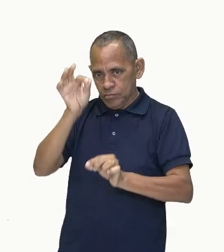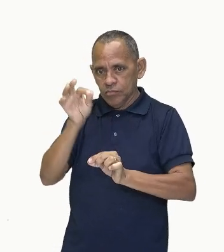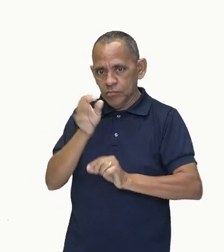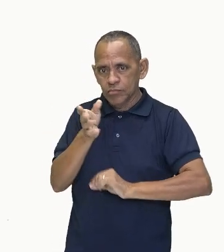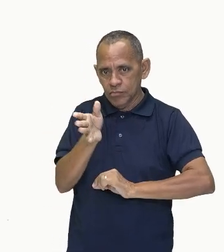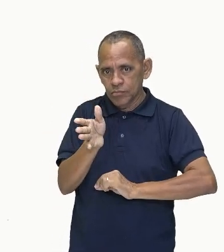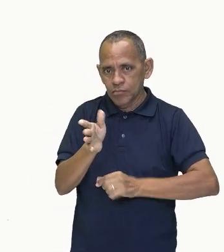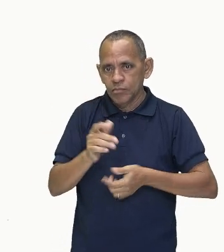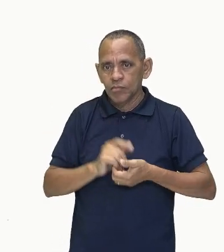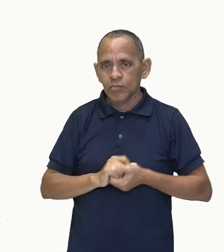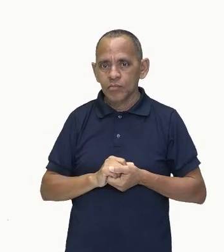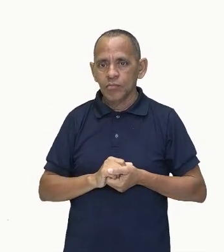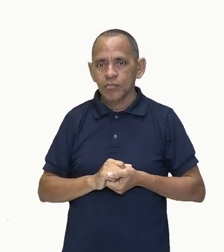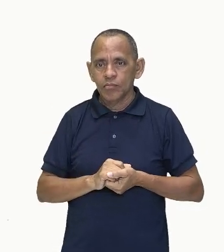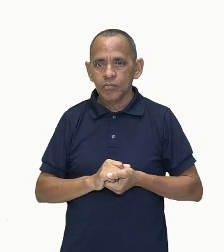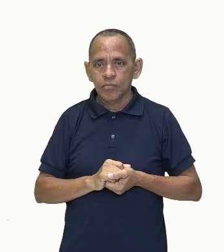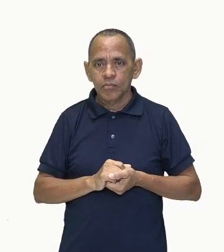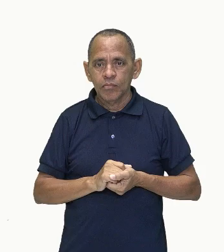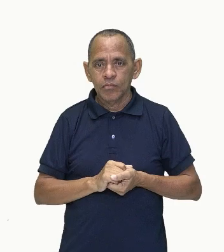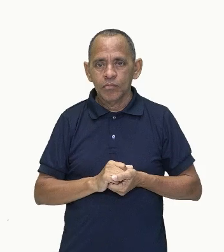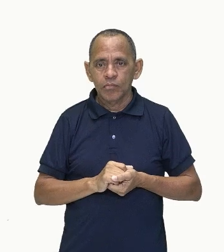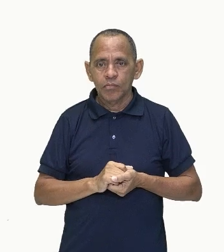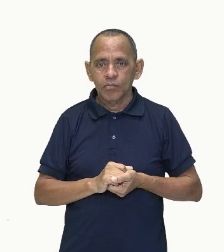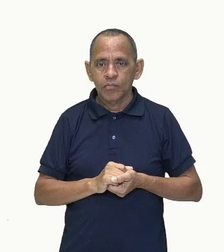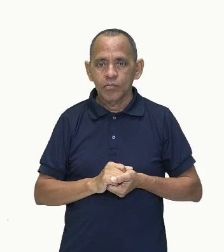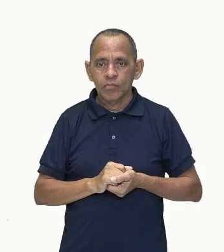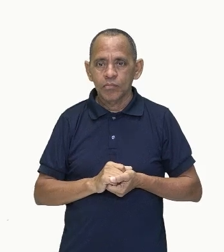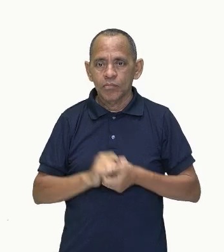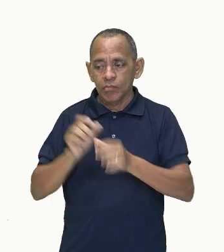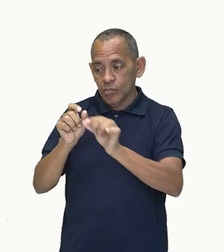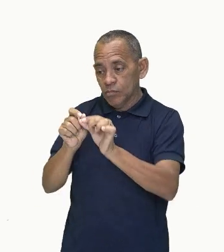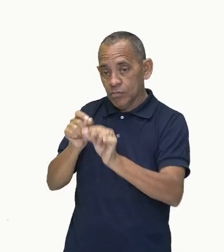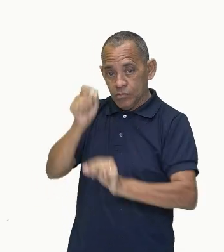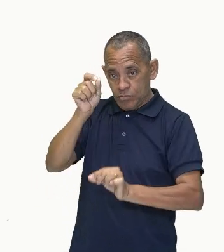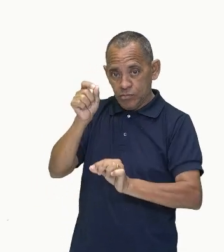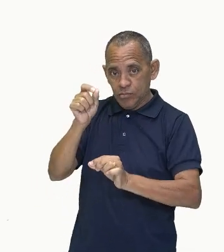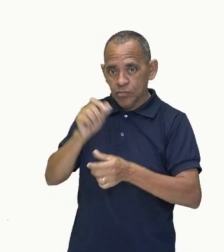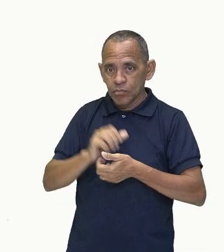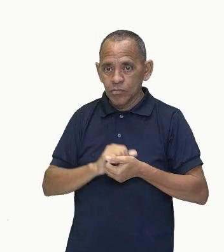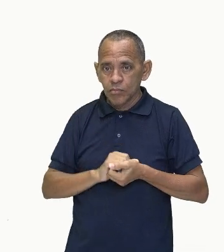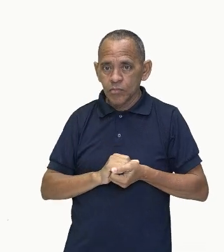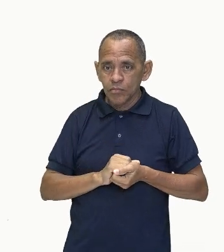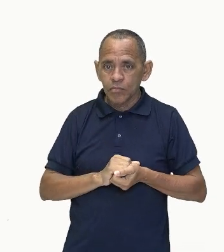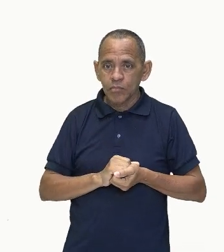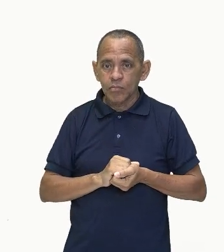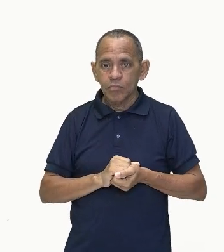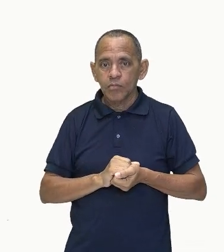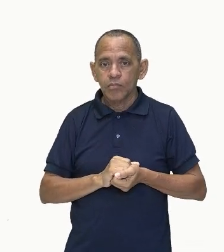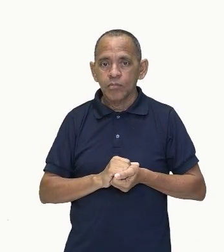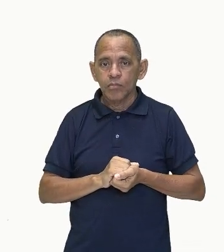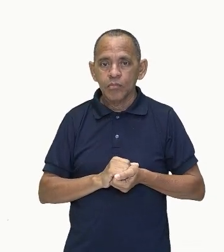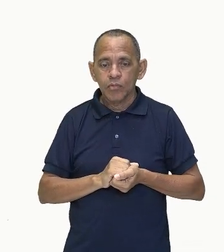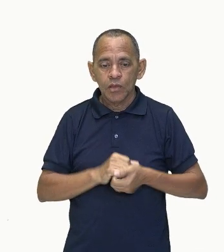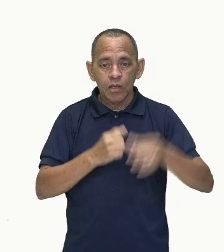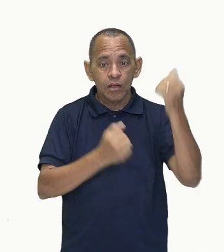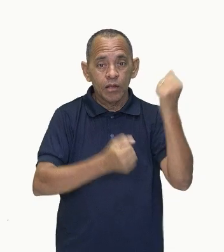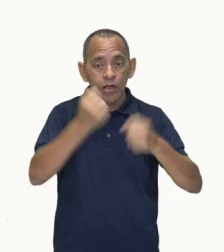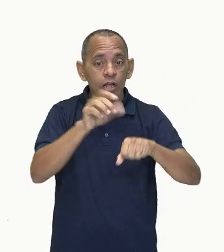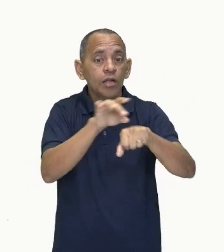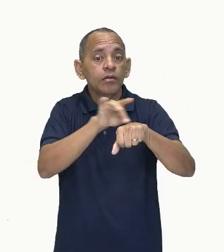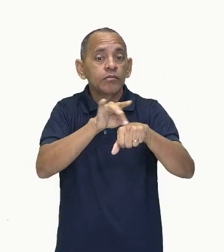em cima da nossa linha. Tá aqui, ó. Essa é a coluna, então, dos prateados. Qual é a quantidade de carros